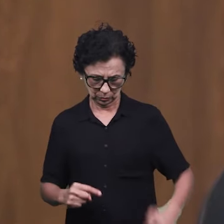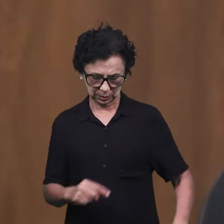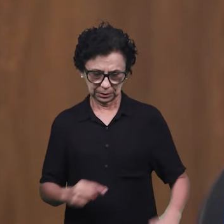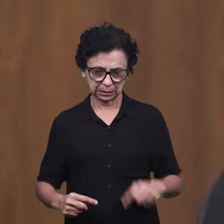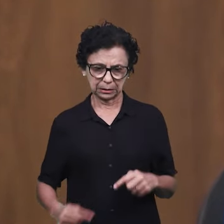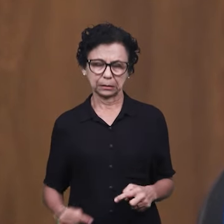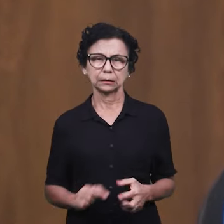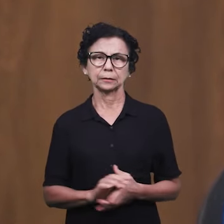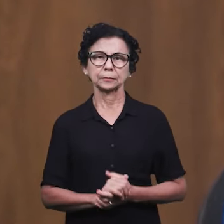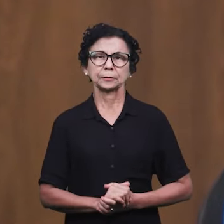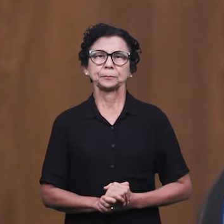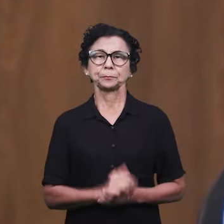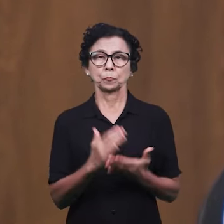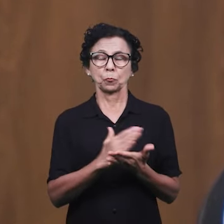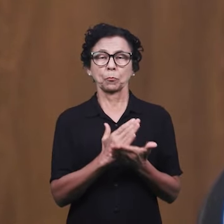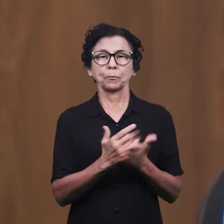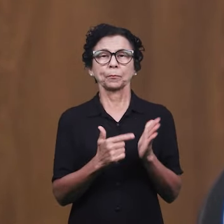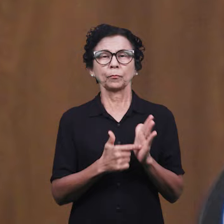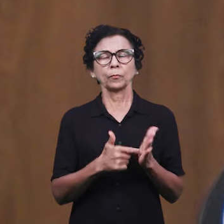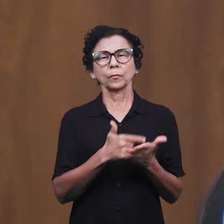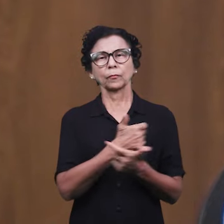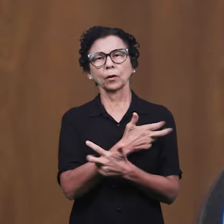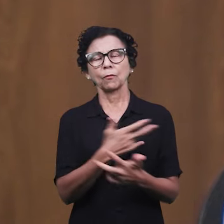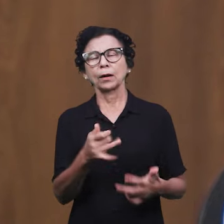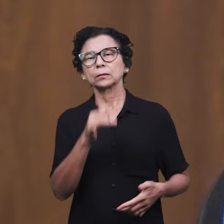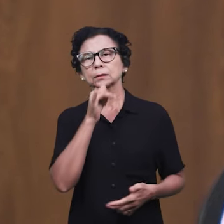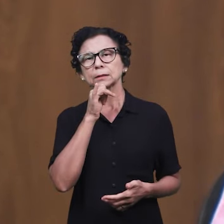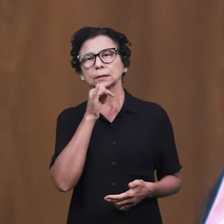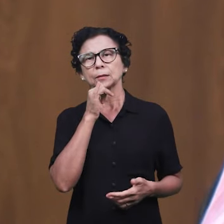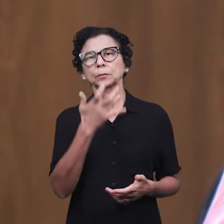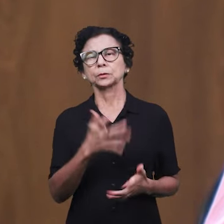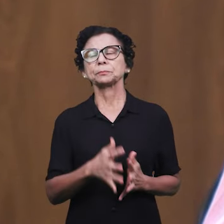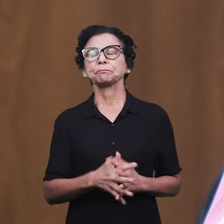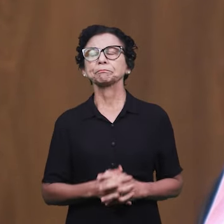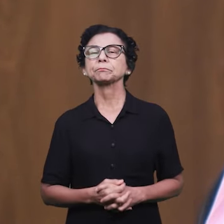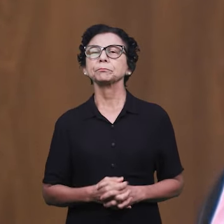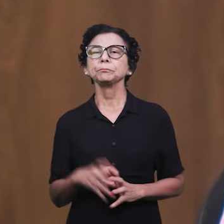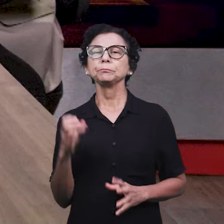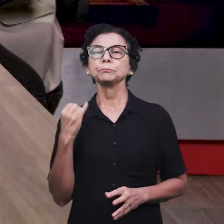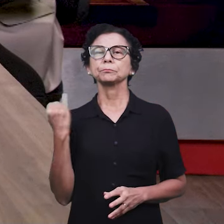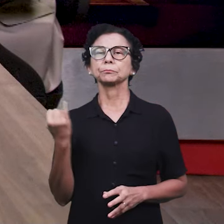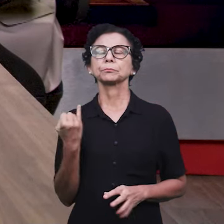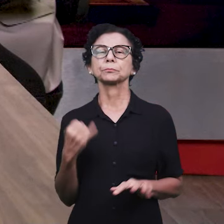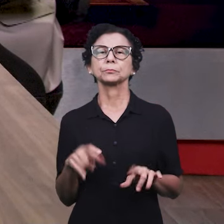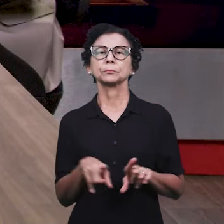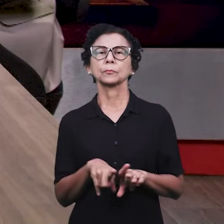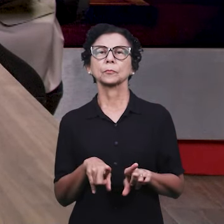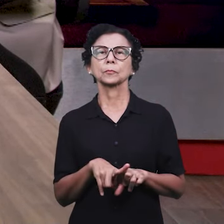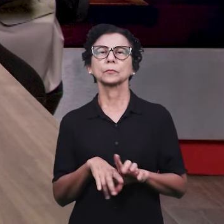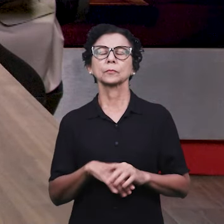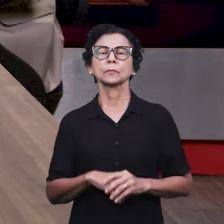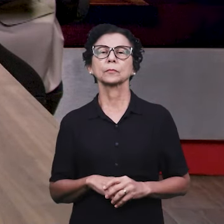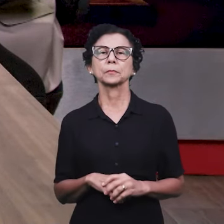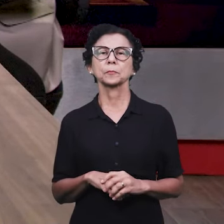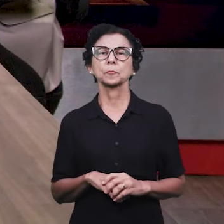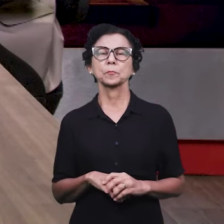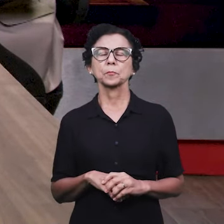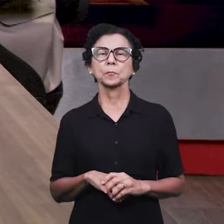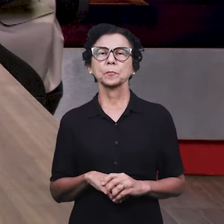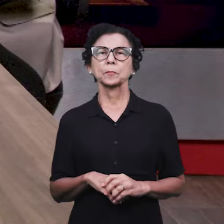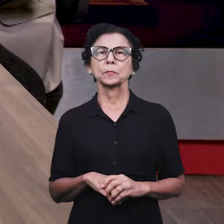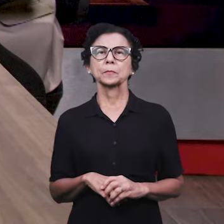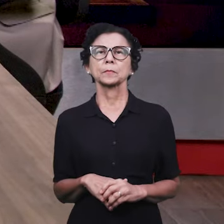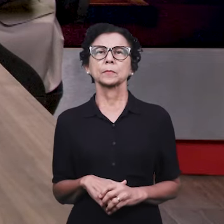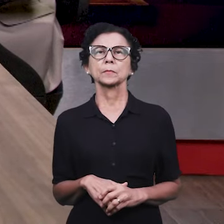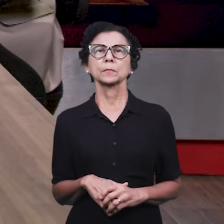ele vai usar no seu livro que vão corroborar com isso. E, né, é importante também a gente ressaltar de